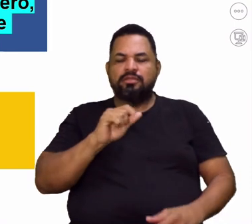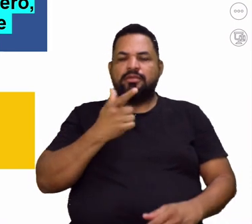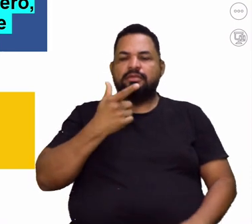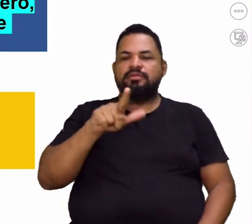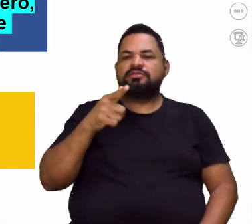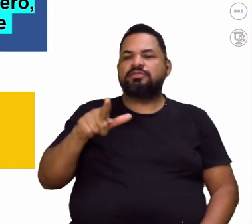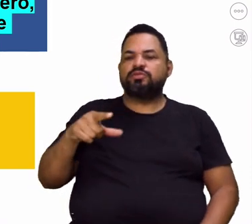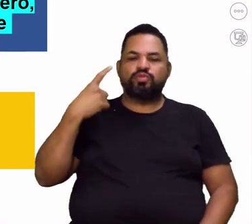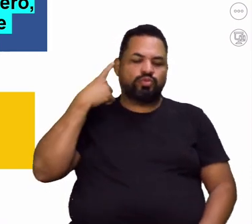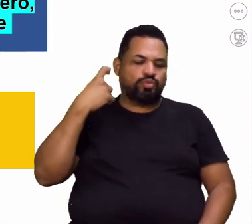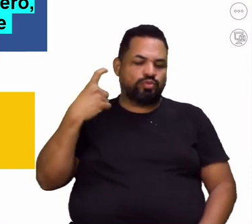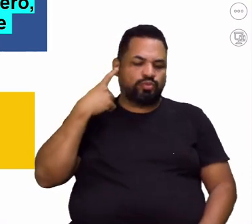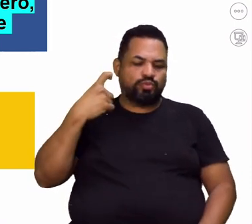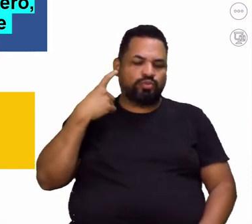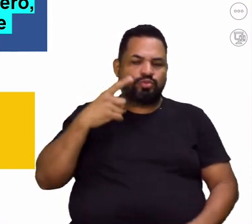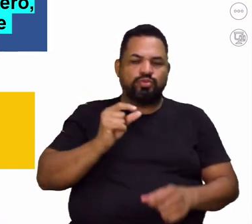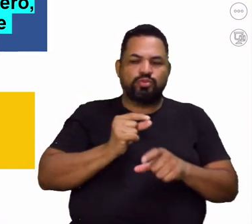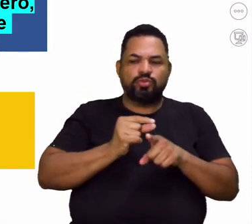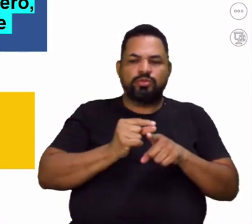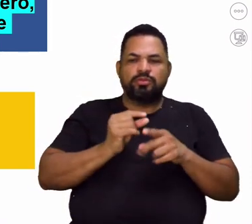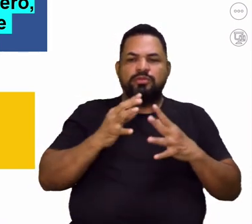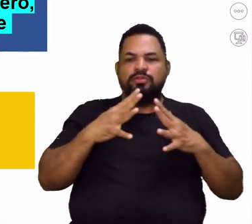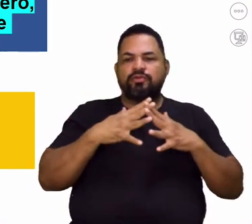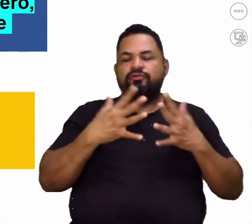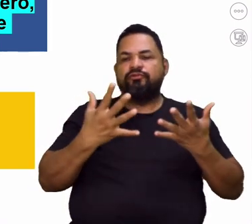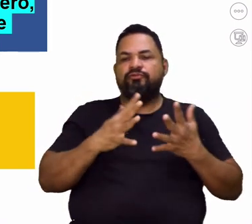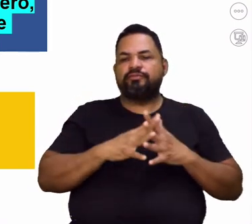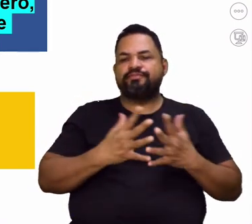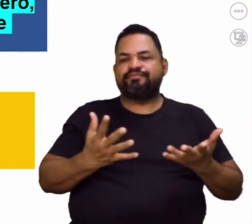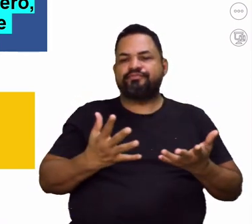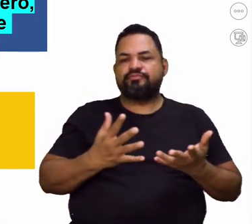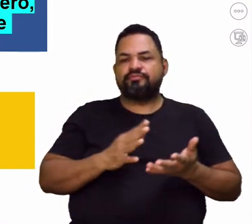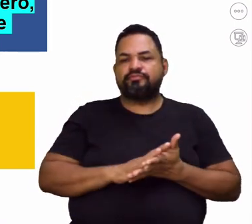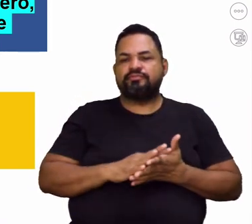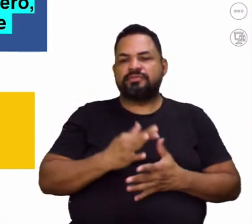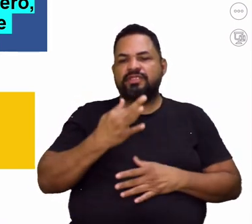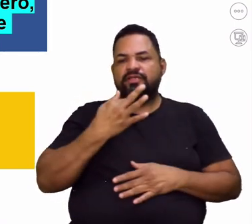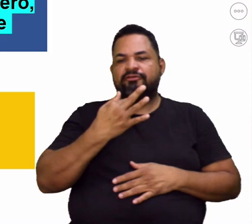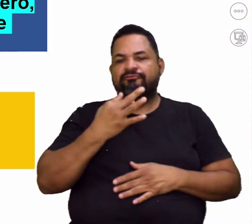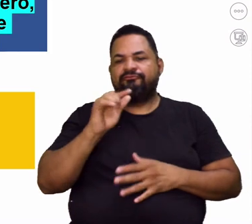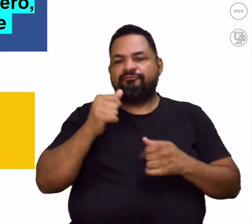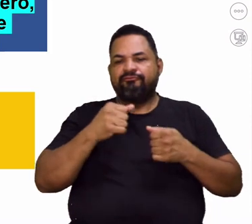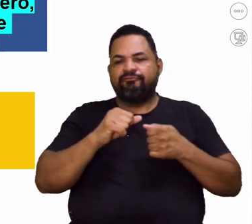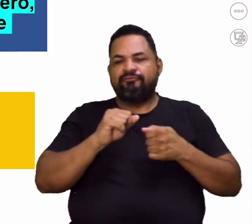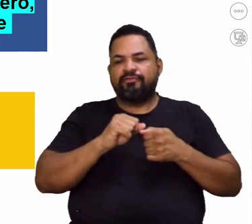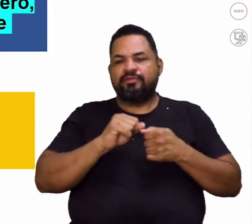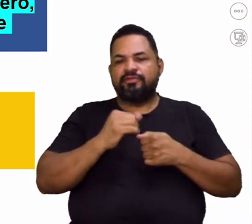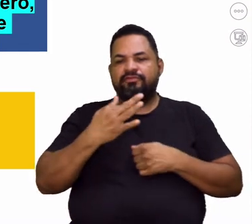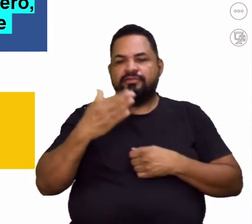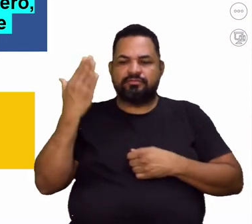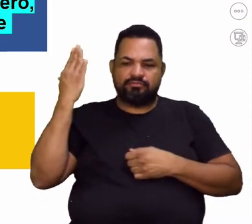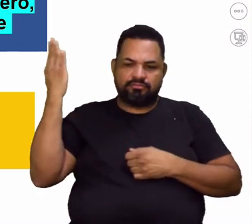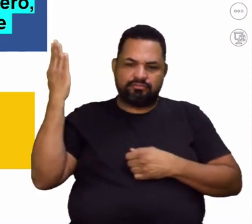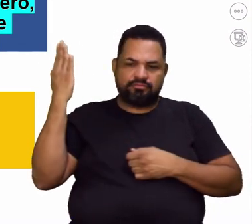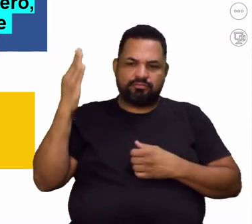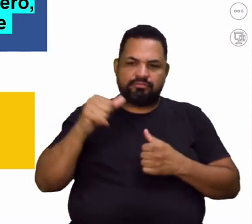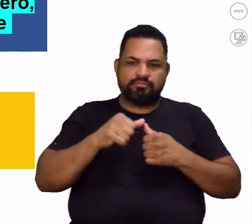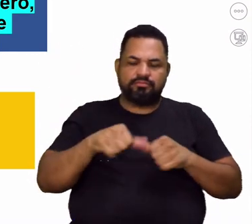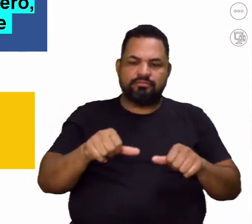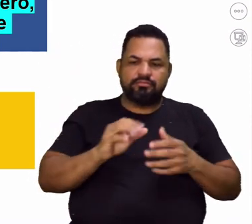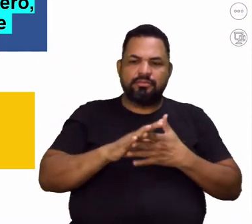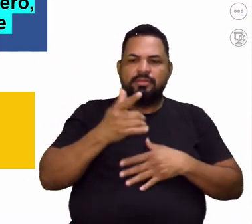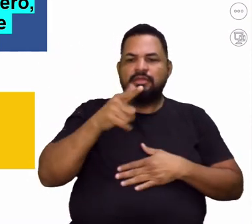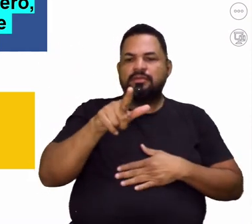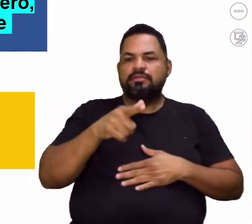é a repetição de sons vocálicos. Ó, fiz, faço, feito, está. Então, a repetição